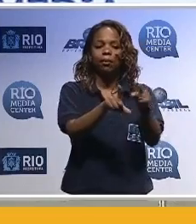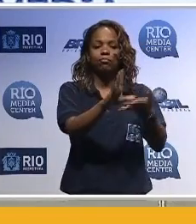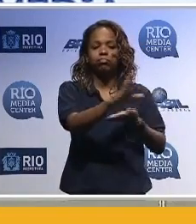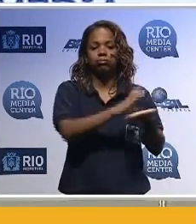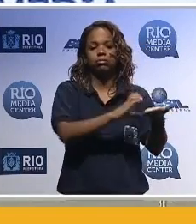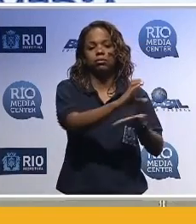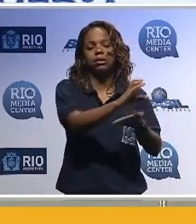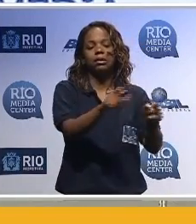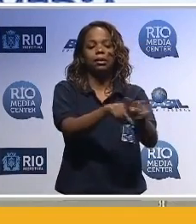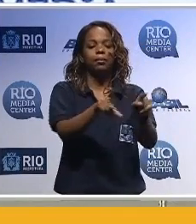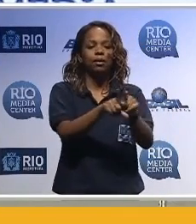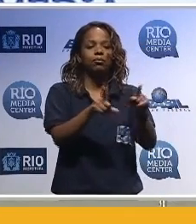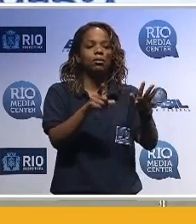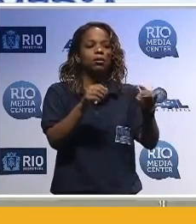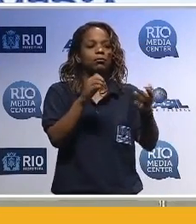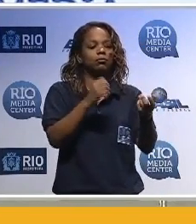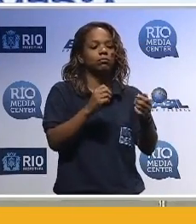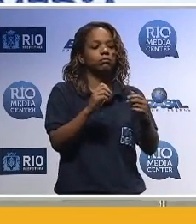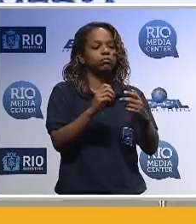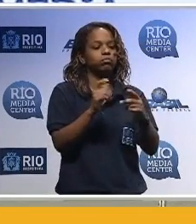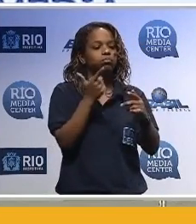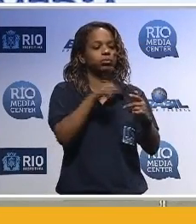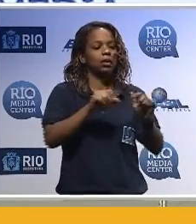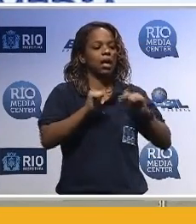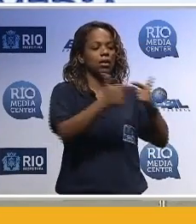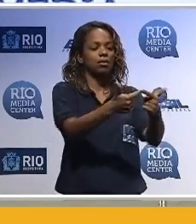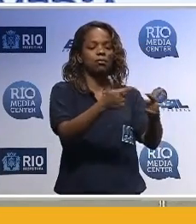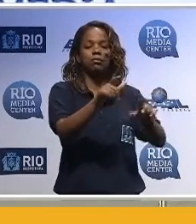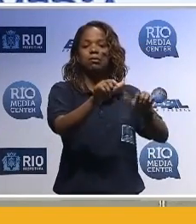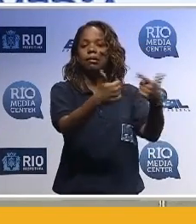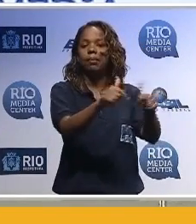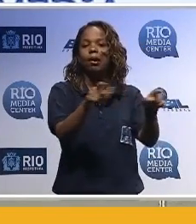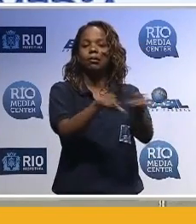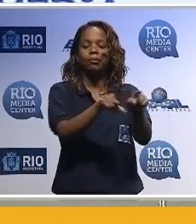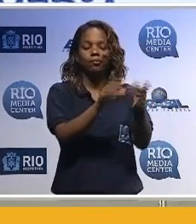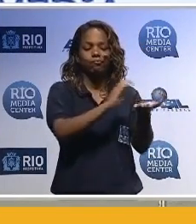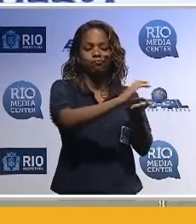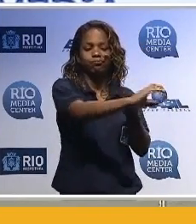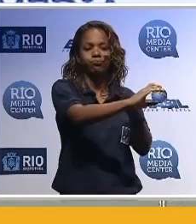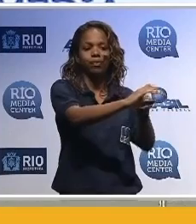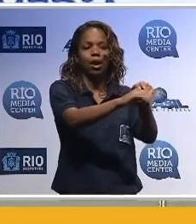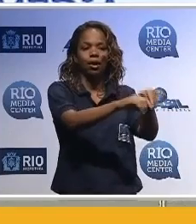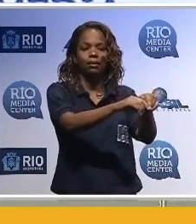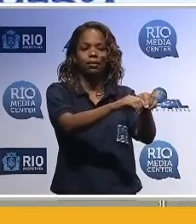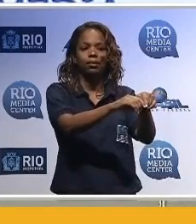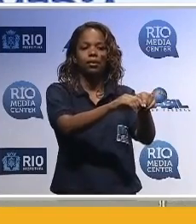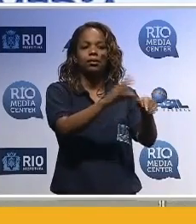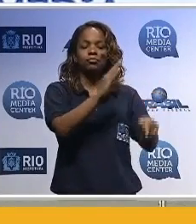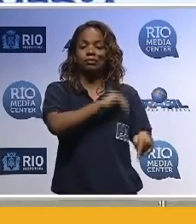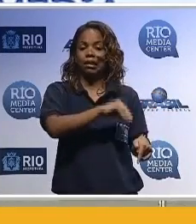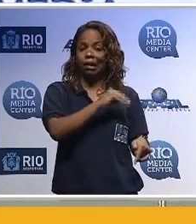de emprego, criador de renda, e trabalhar, acima de tudo,